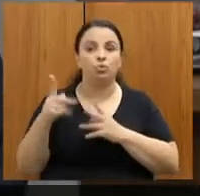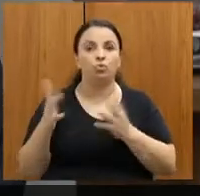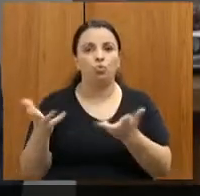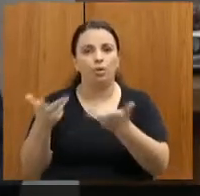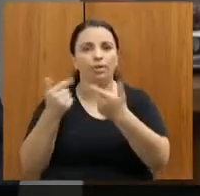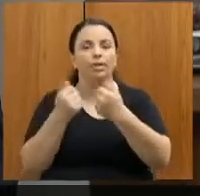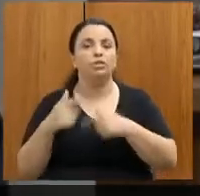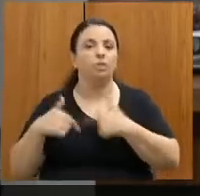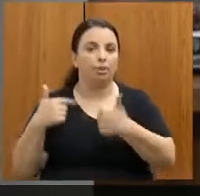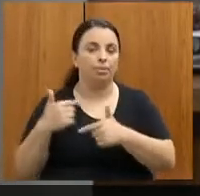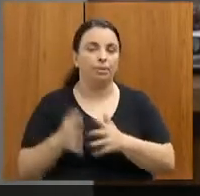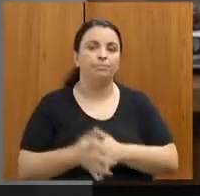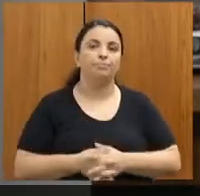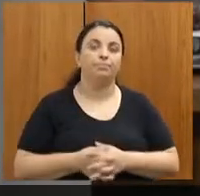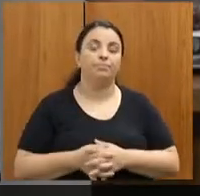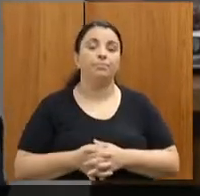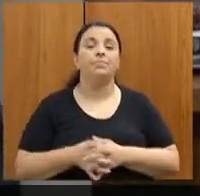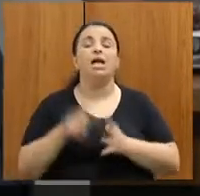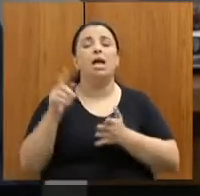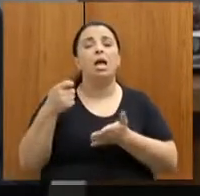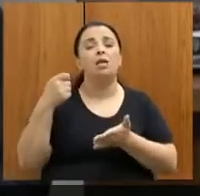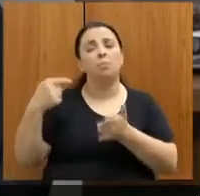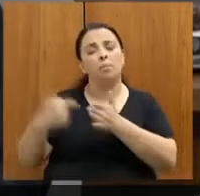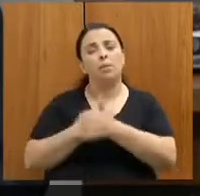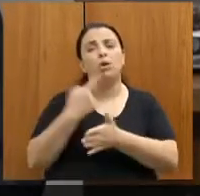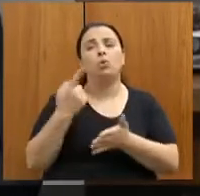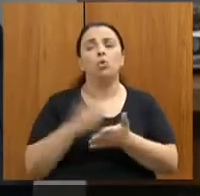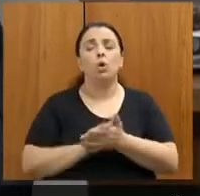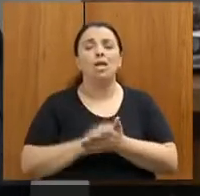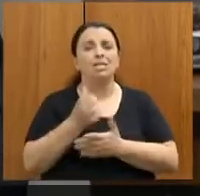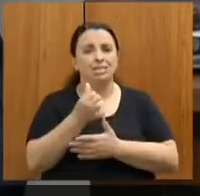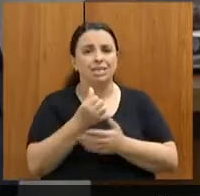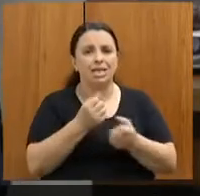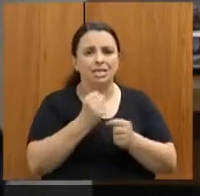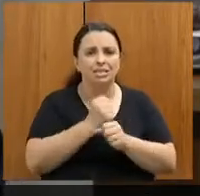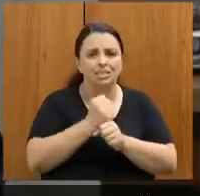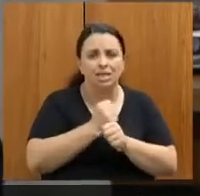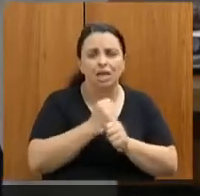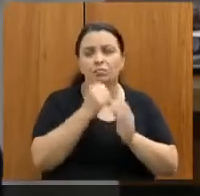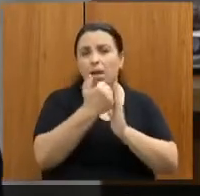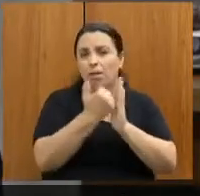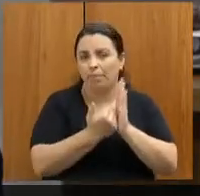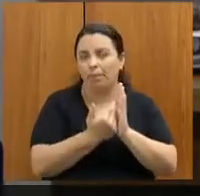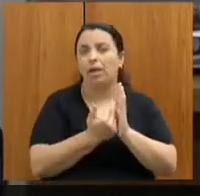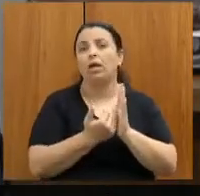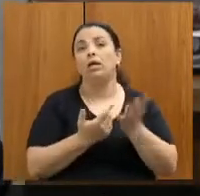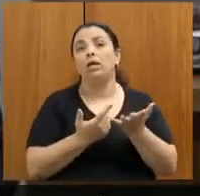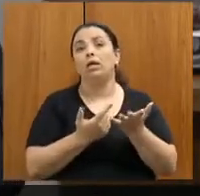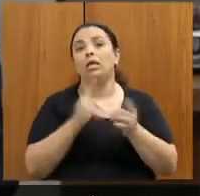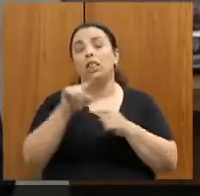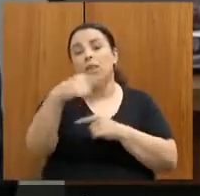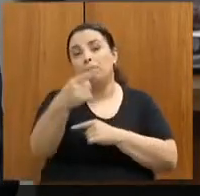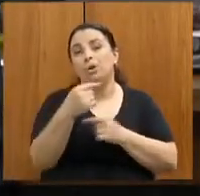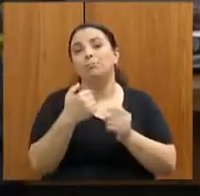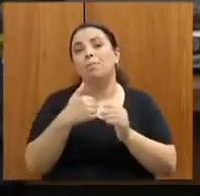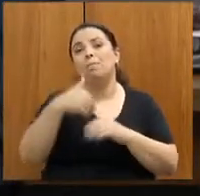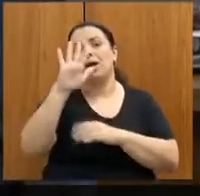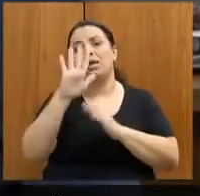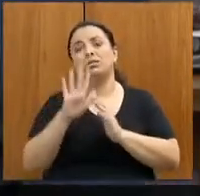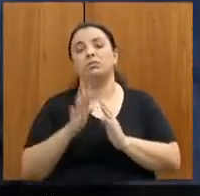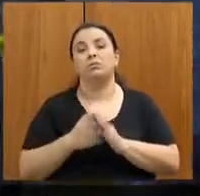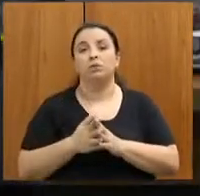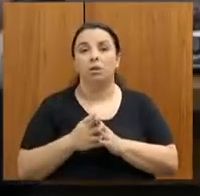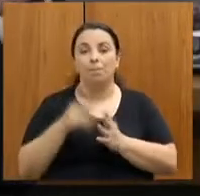menos e depois 19 anos pagando mais prazo na realidade o escalonamento ele é necessário porque o seguinte hoje